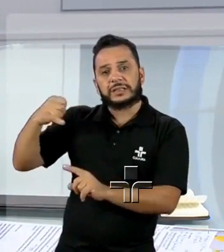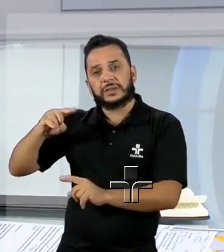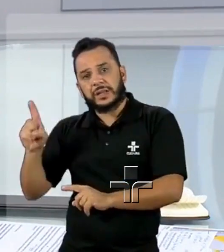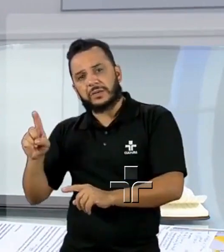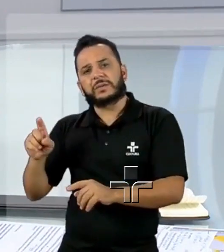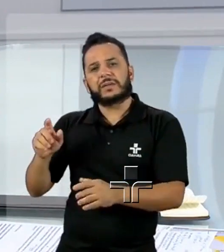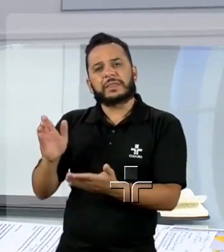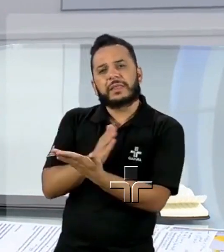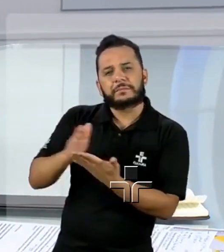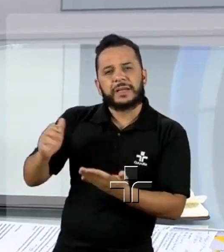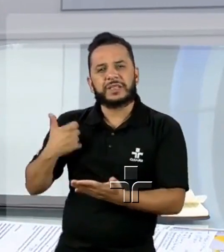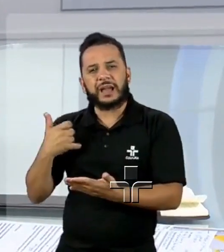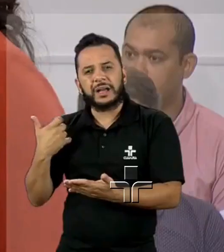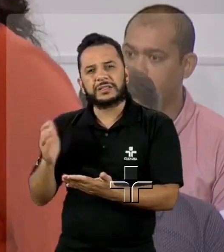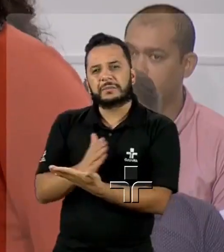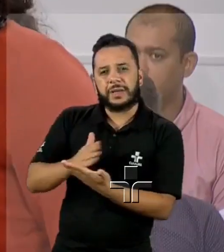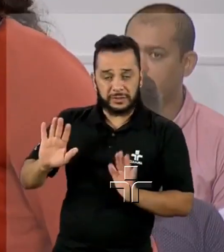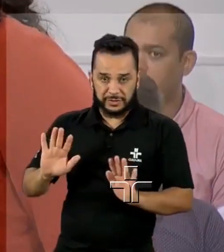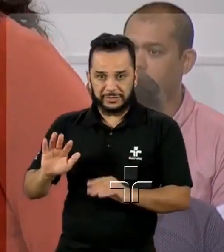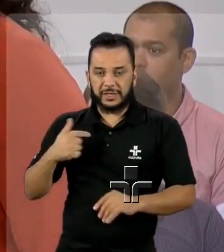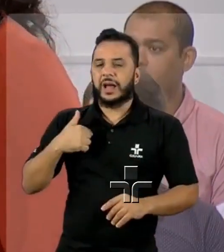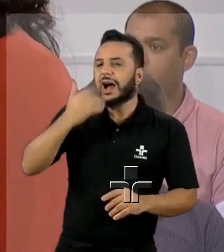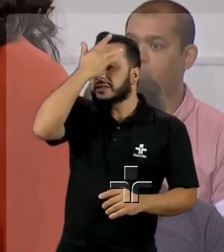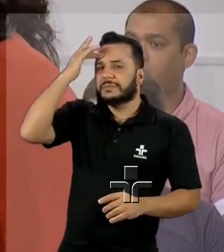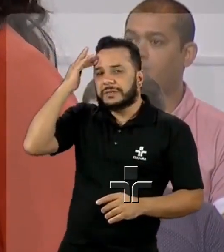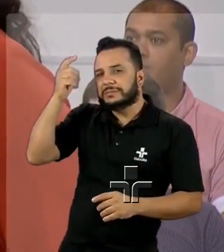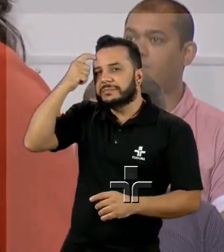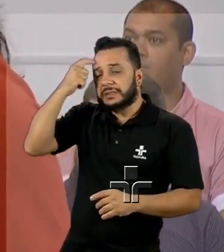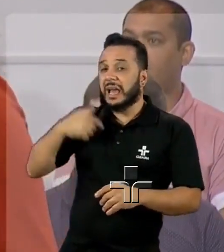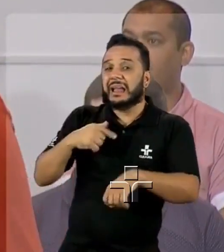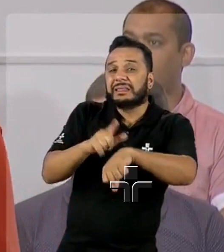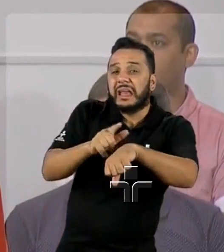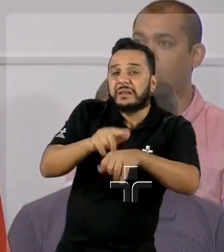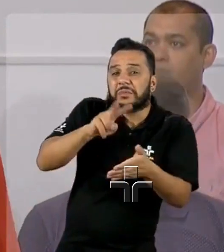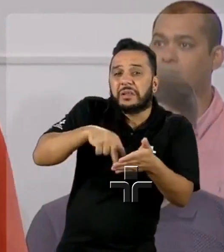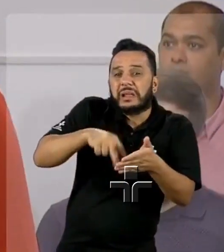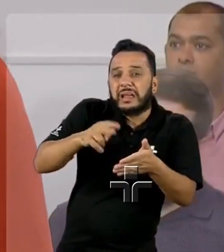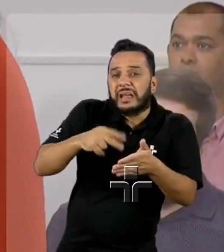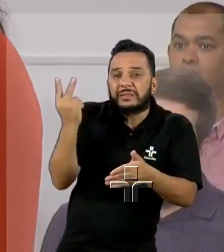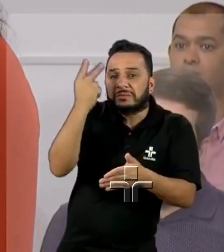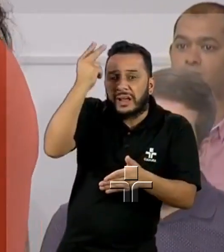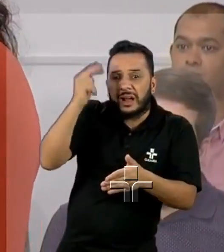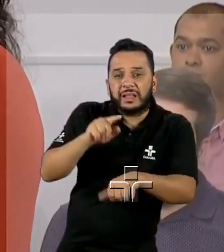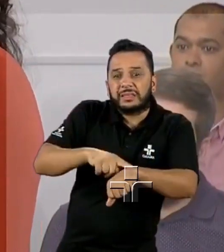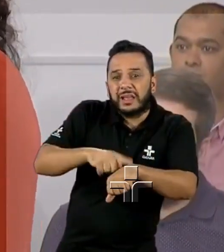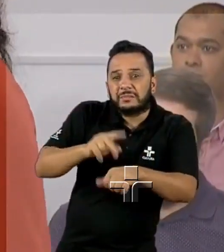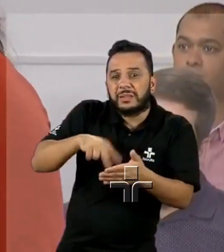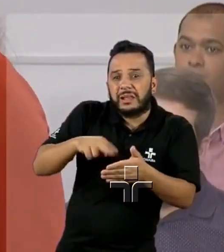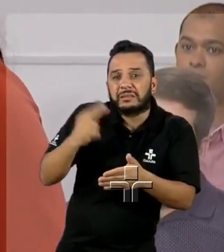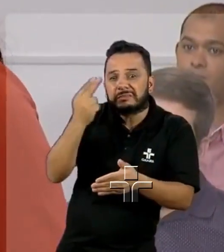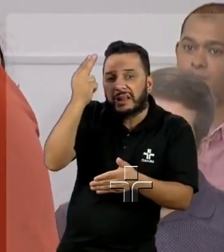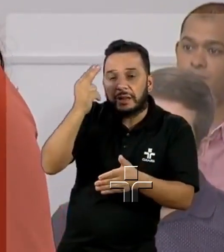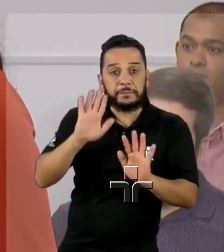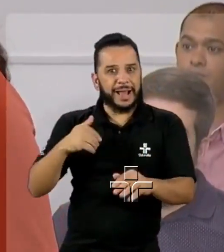etária da pessoa, né? As pessoas alegam muito a falta de tempo, né? Mas não falta tempo para navegar